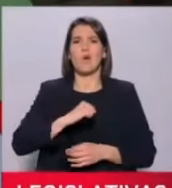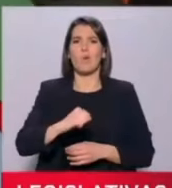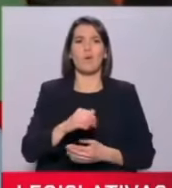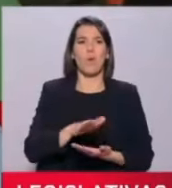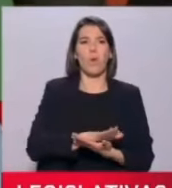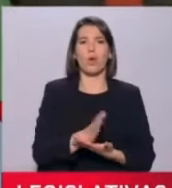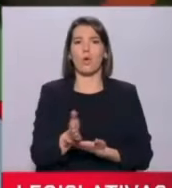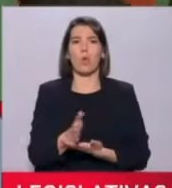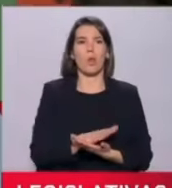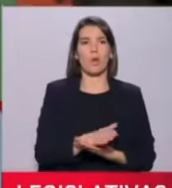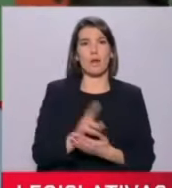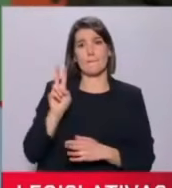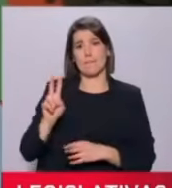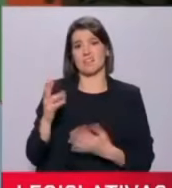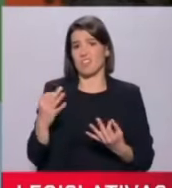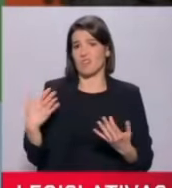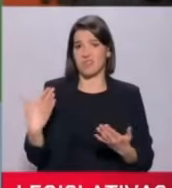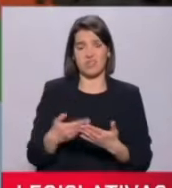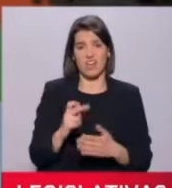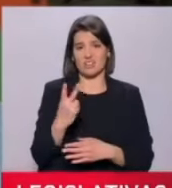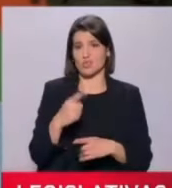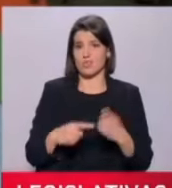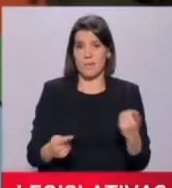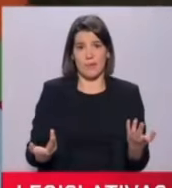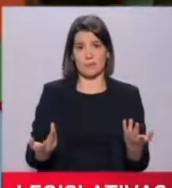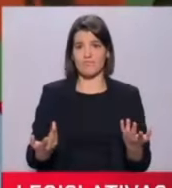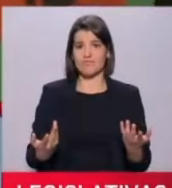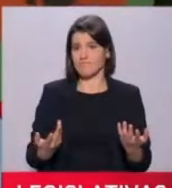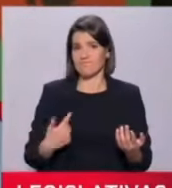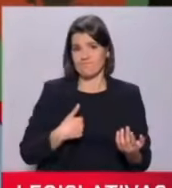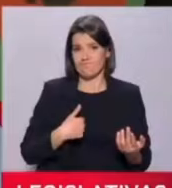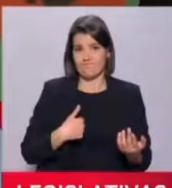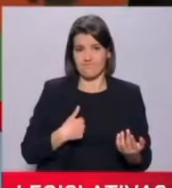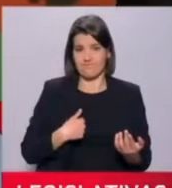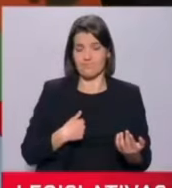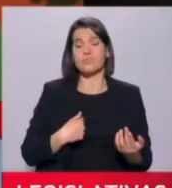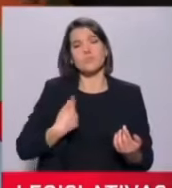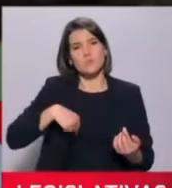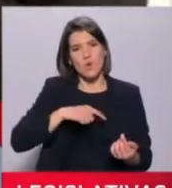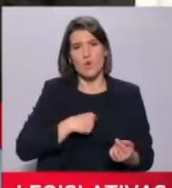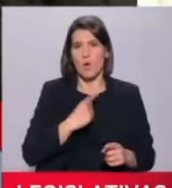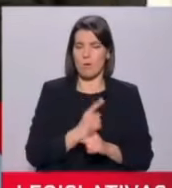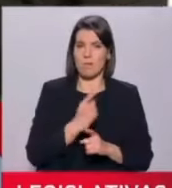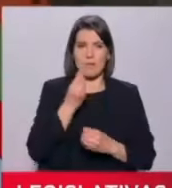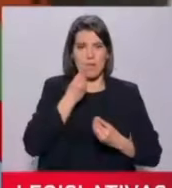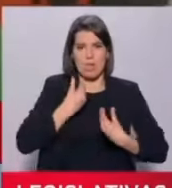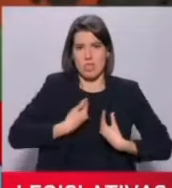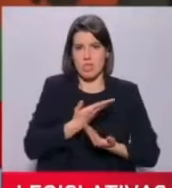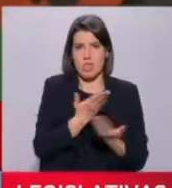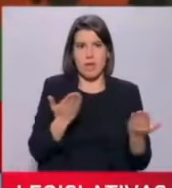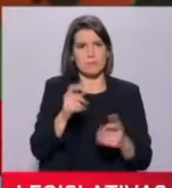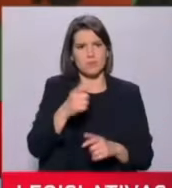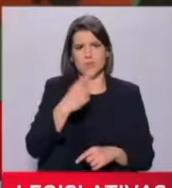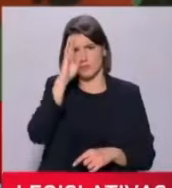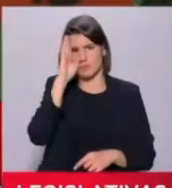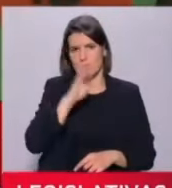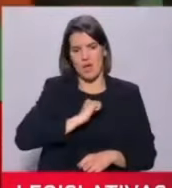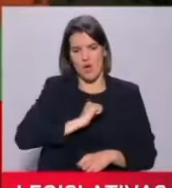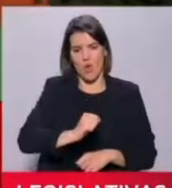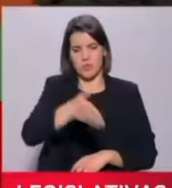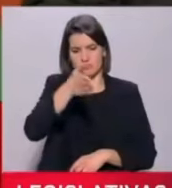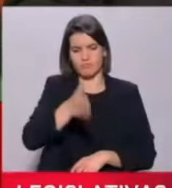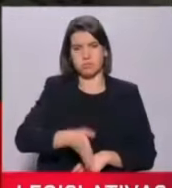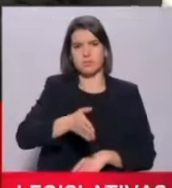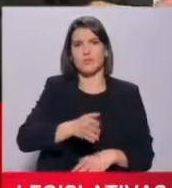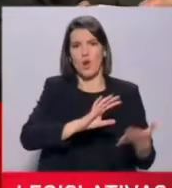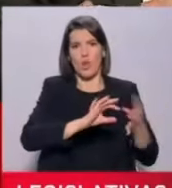o PSD exerceu durante estes dois anos e pouco dentes da frente vamos Será que nós teremos aqueles habitantes portugueses a ser ou precisa ouvir poeirento